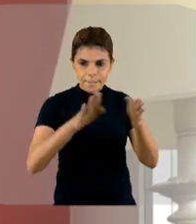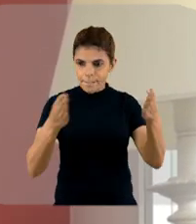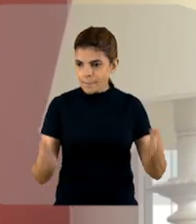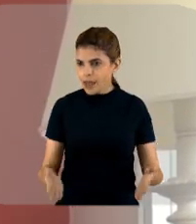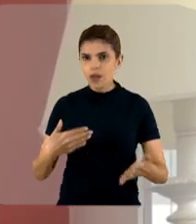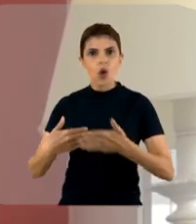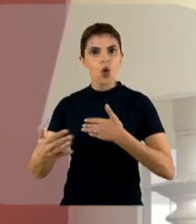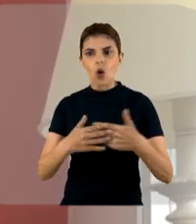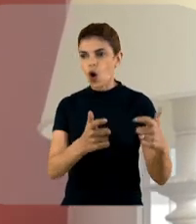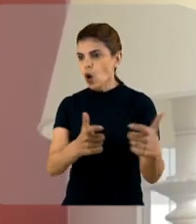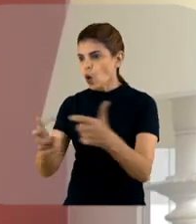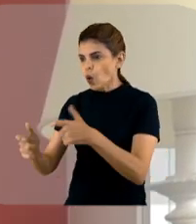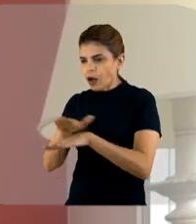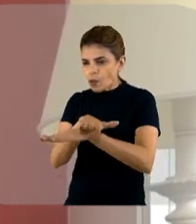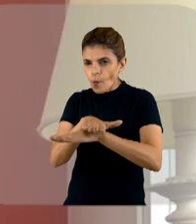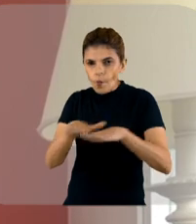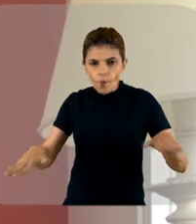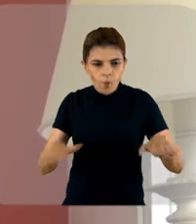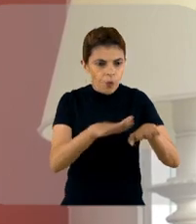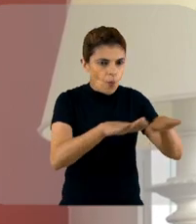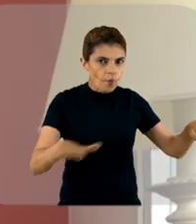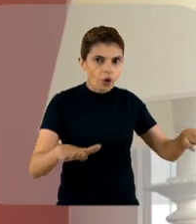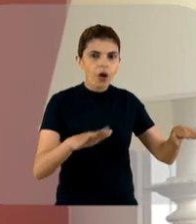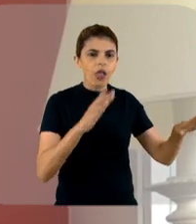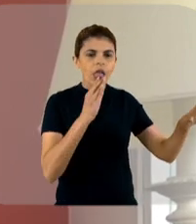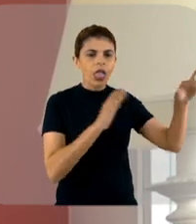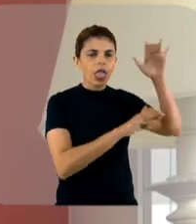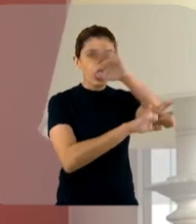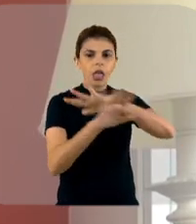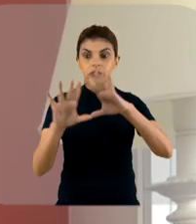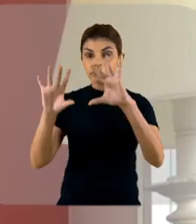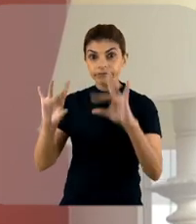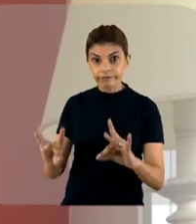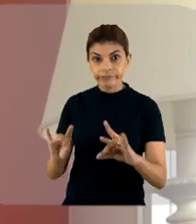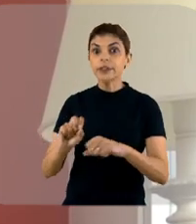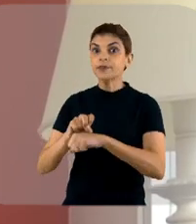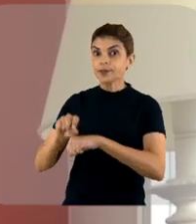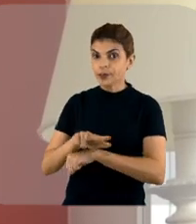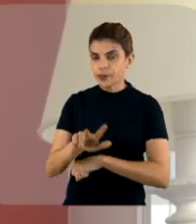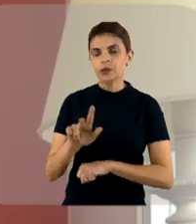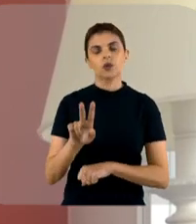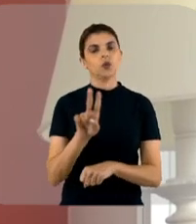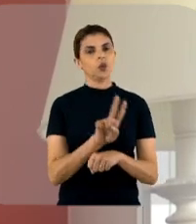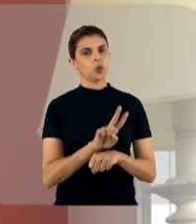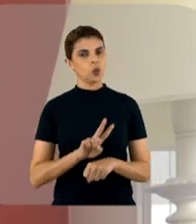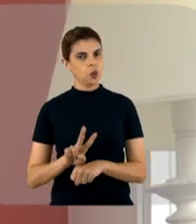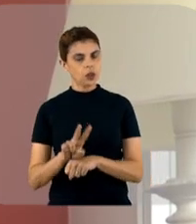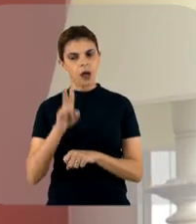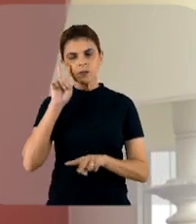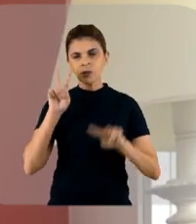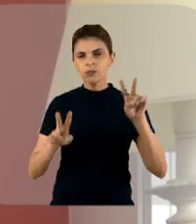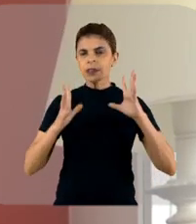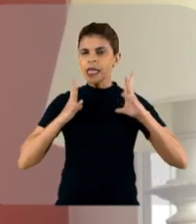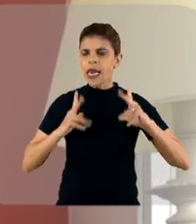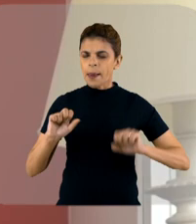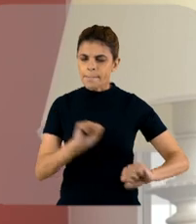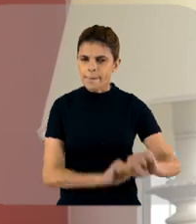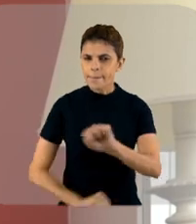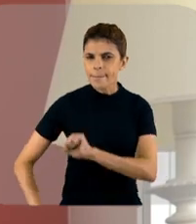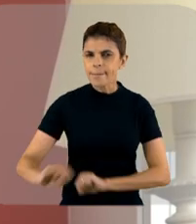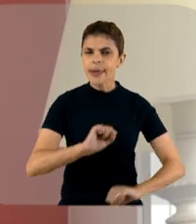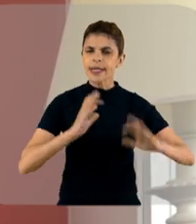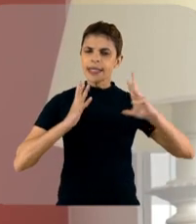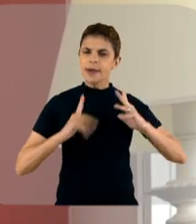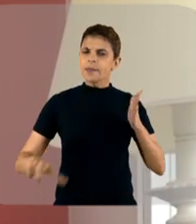pelas superfícies, essa mesa, qualquer superfície plana, balcões, isso tudo exige hoje um grau de cuidado e